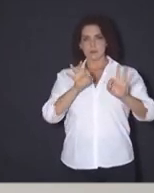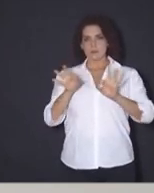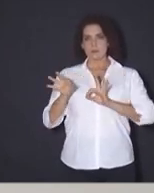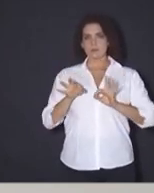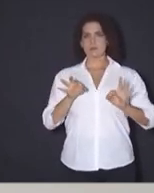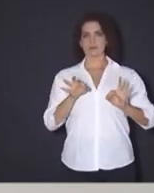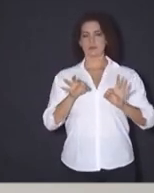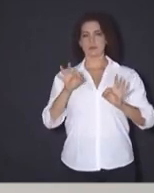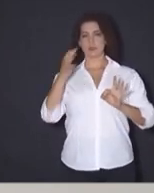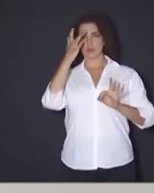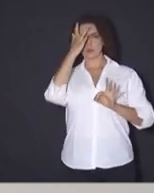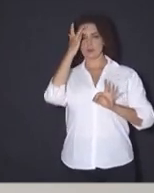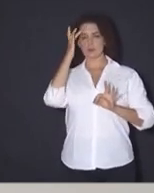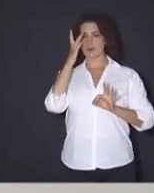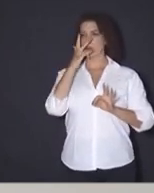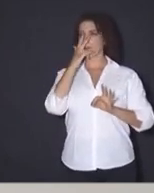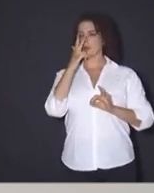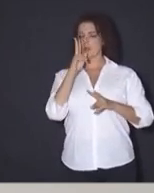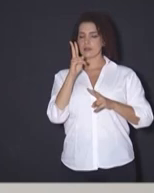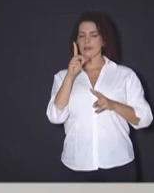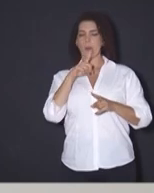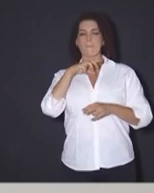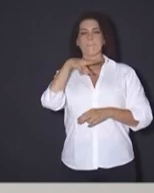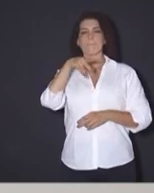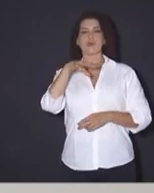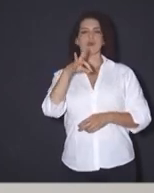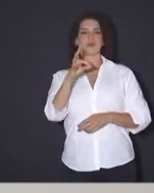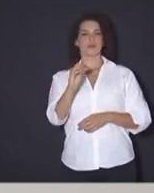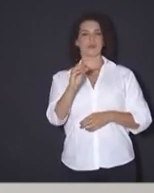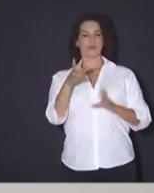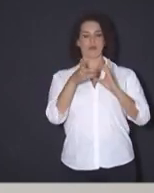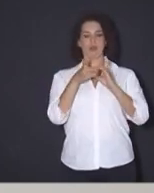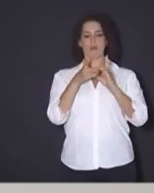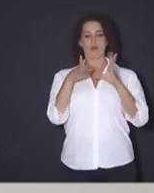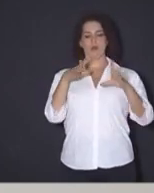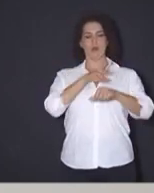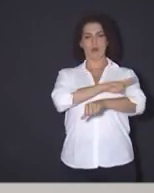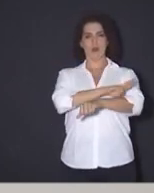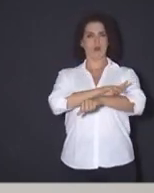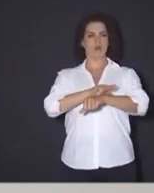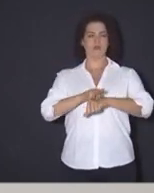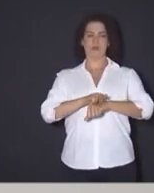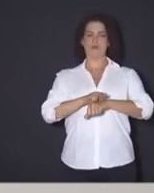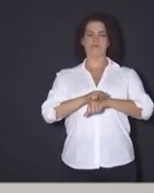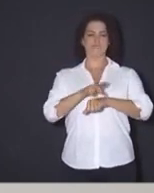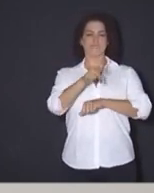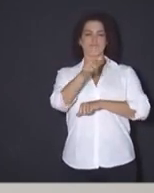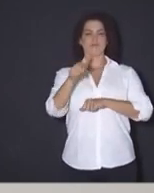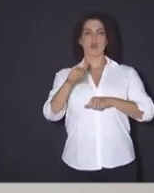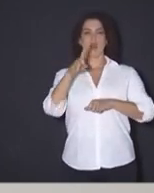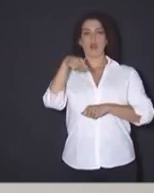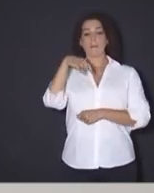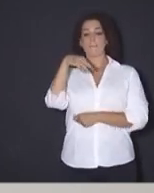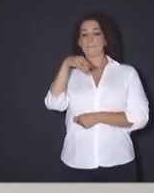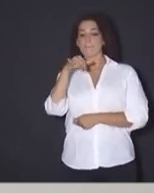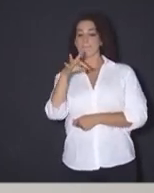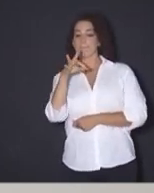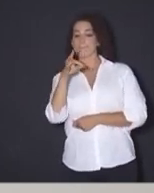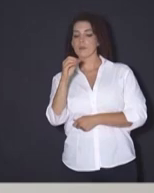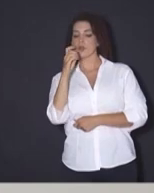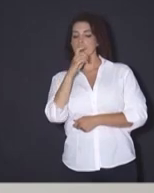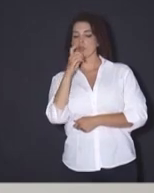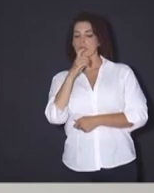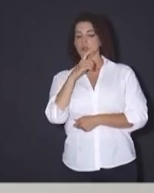preso ao mit democracia racial o que chamou de inércia do milho democracia racial o mito fui de se construir